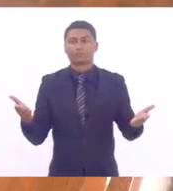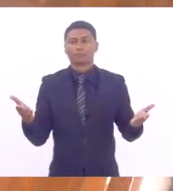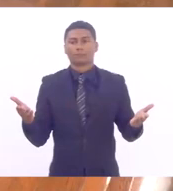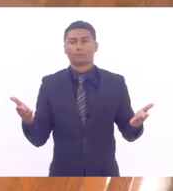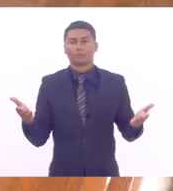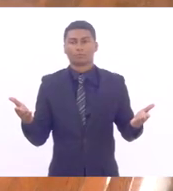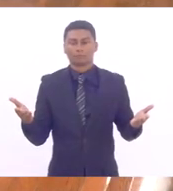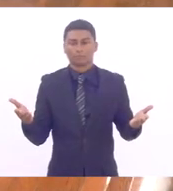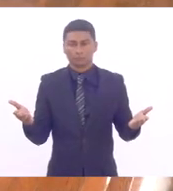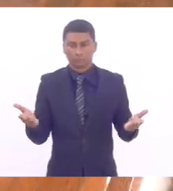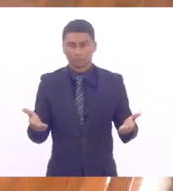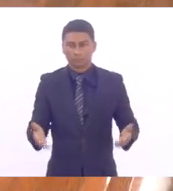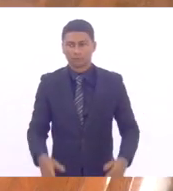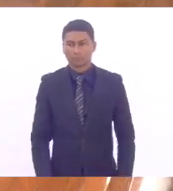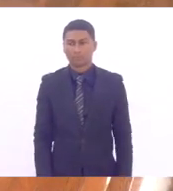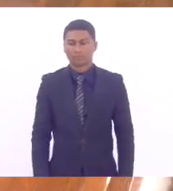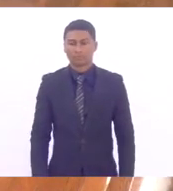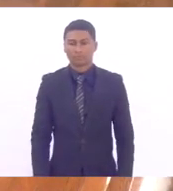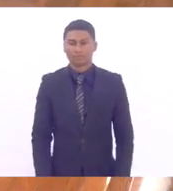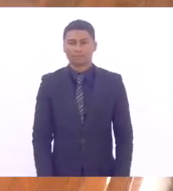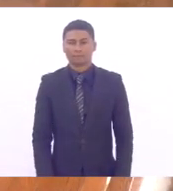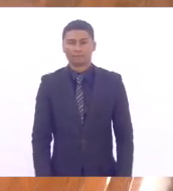para...